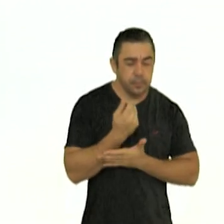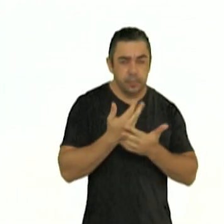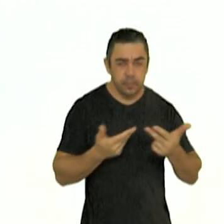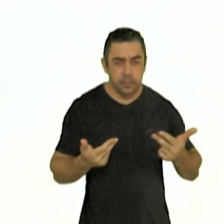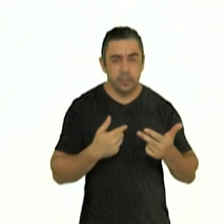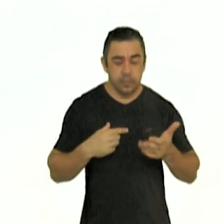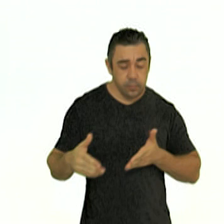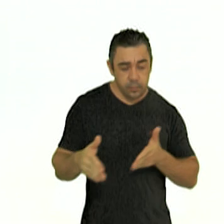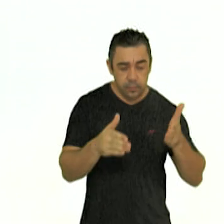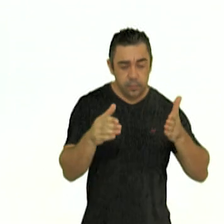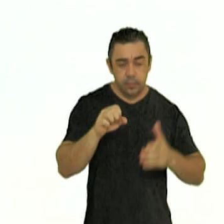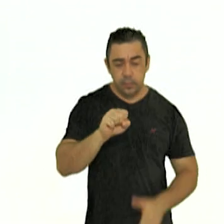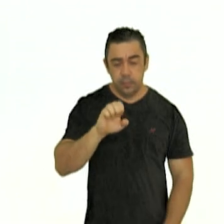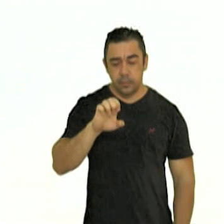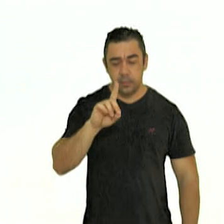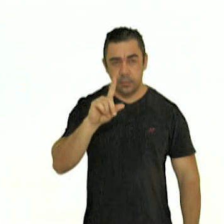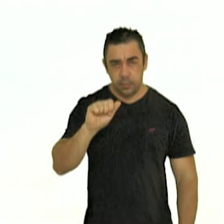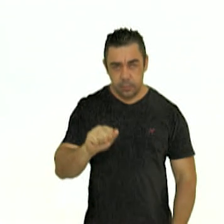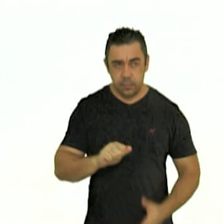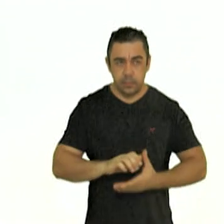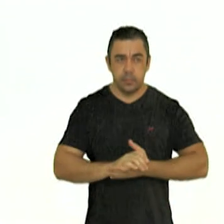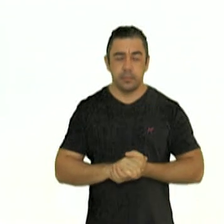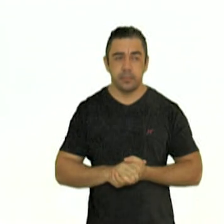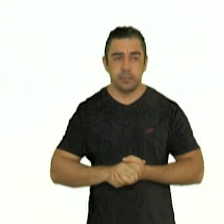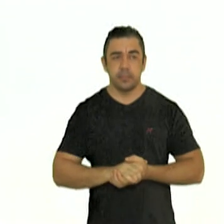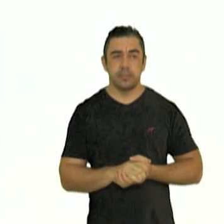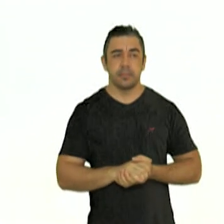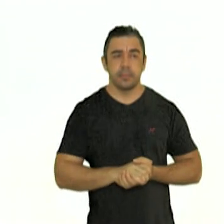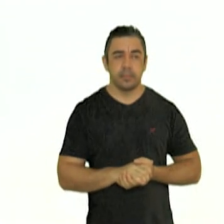rota da seda.